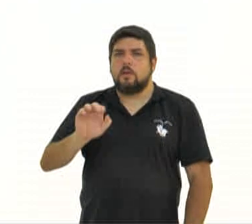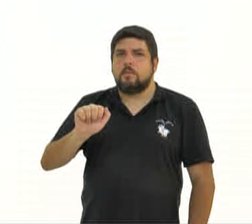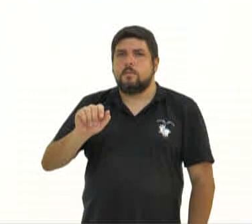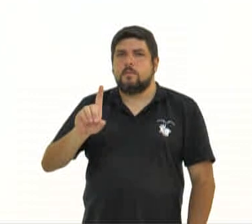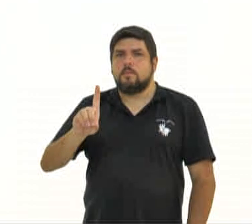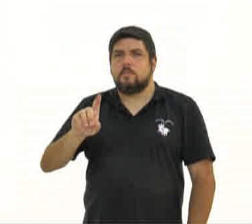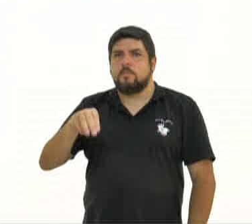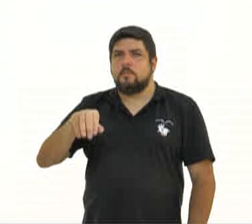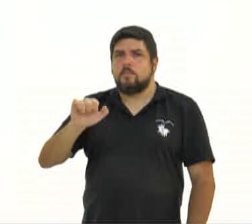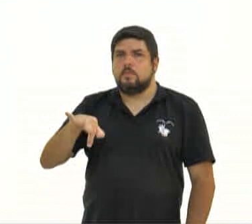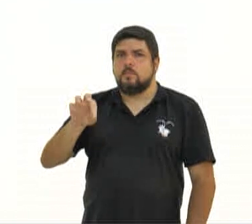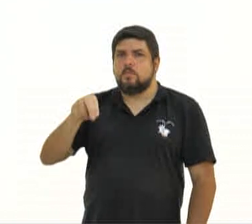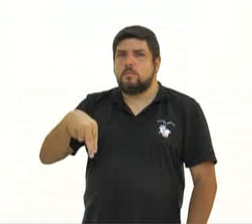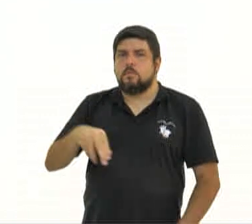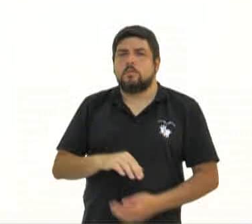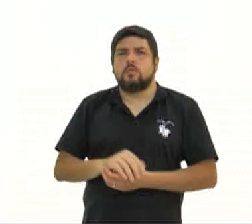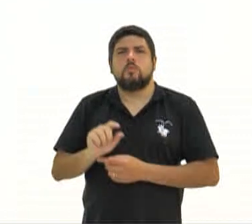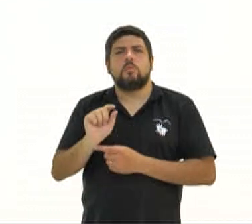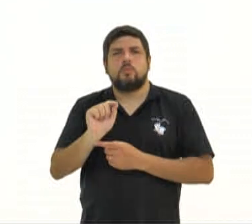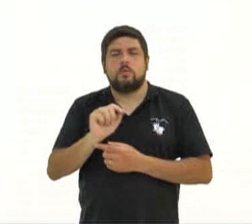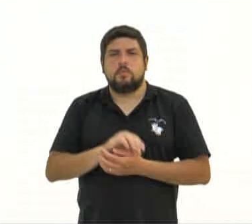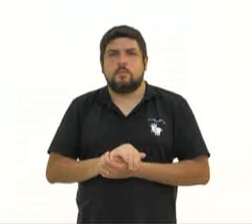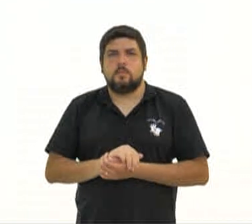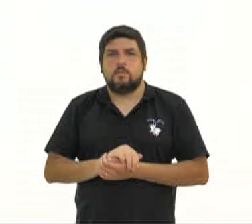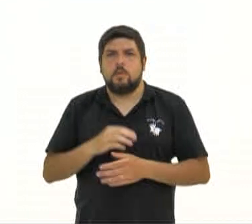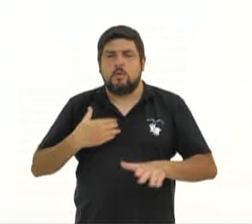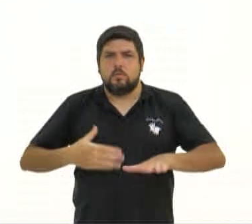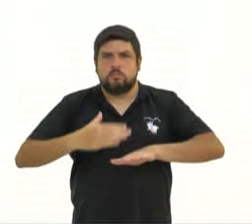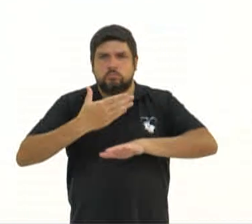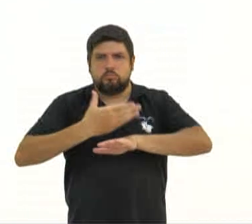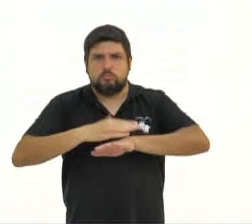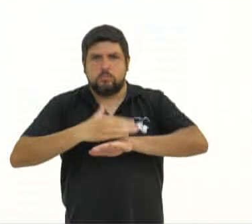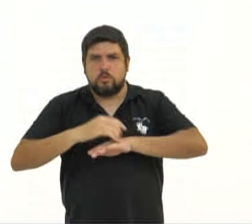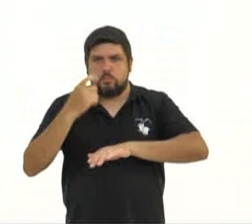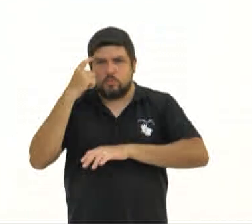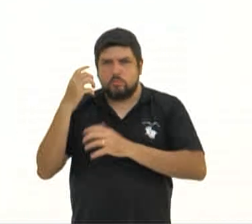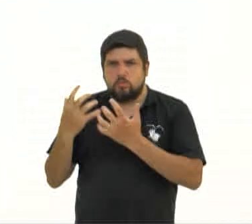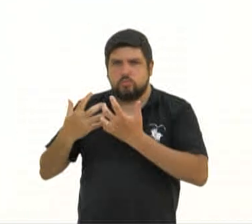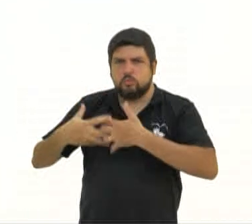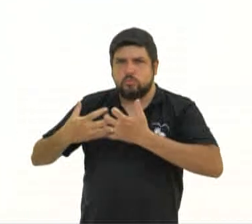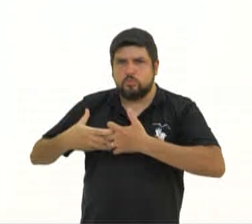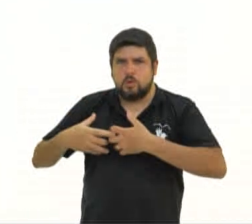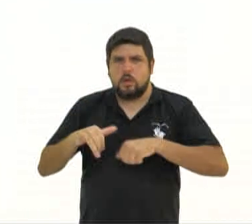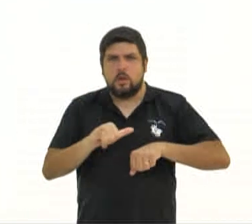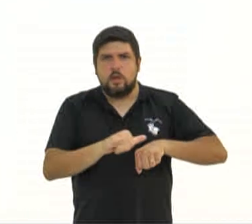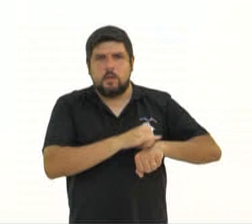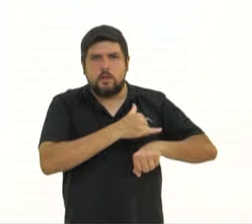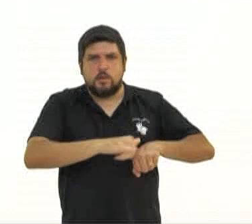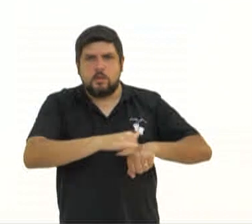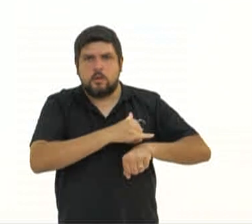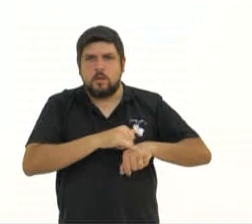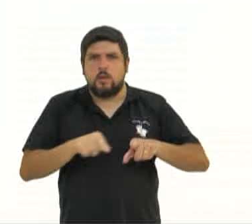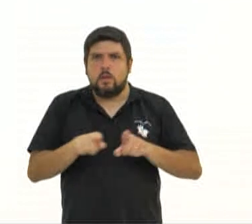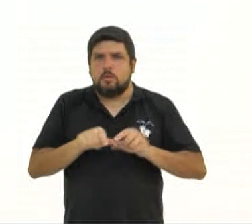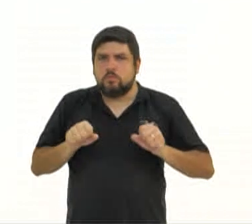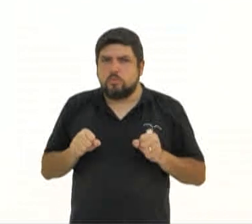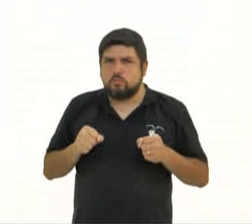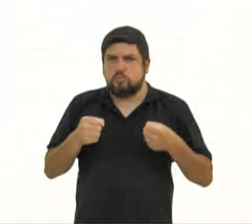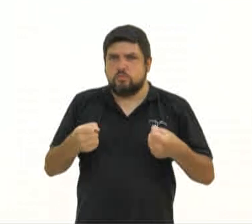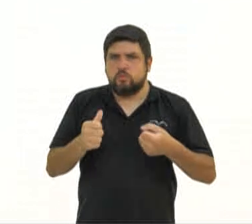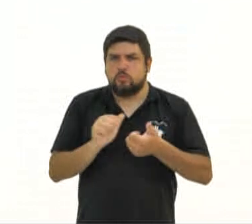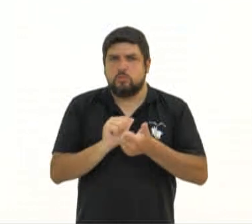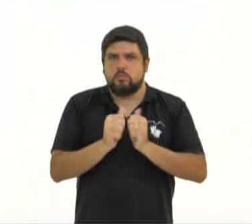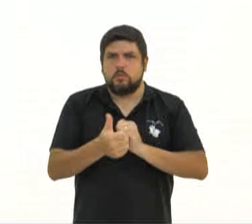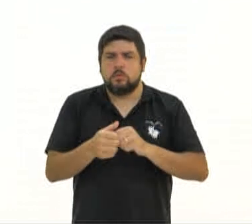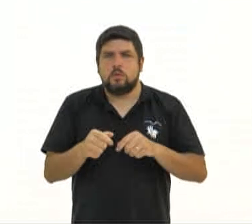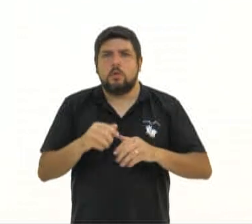nós temos o quê? O badminton desenvolve o raciocínio, a estratégia, o rendimento esportivo,